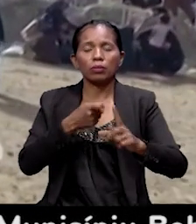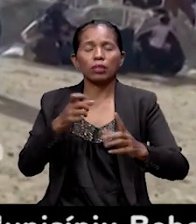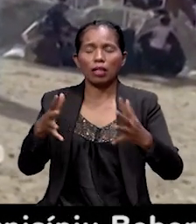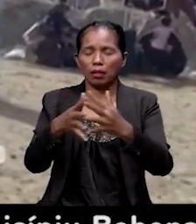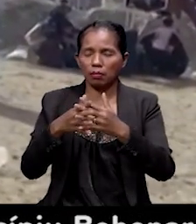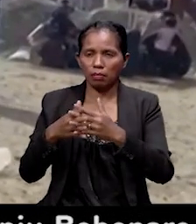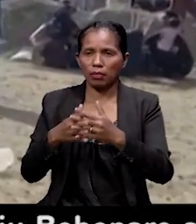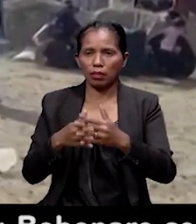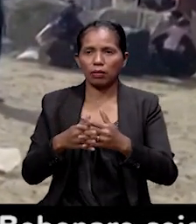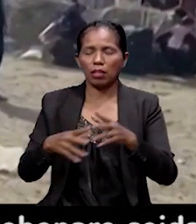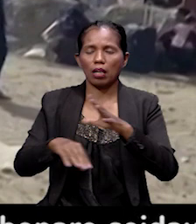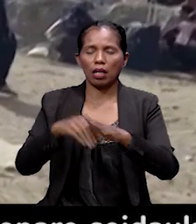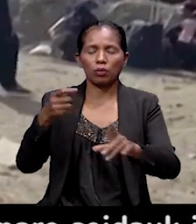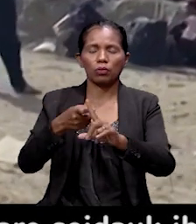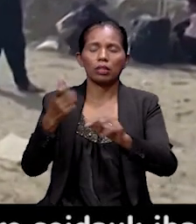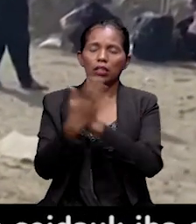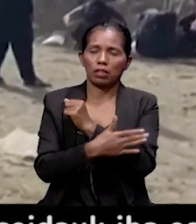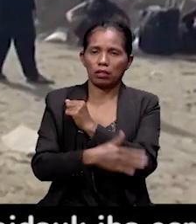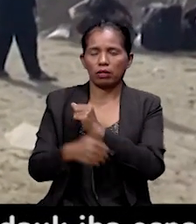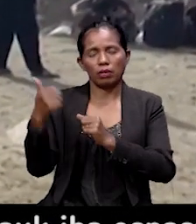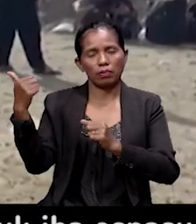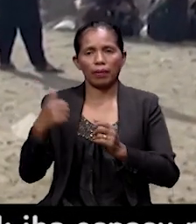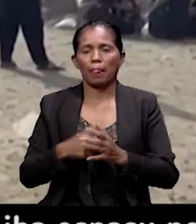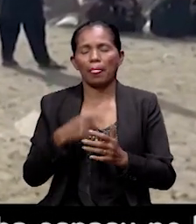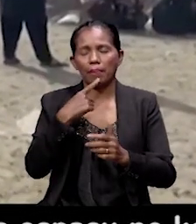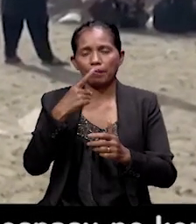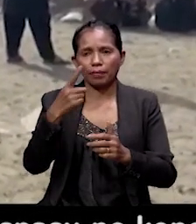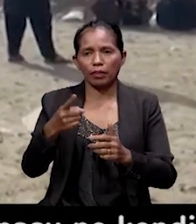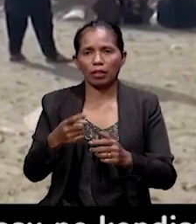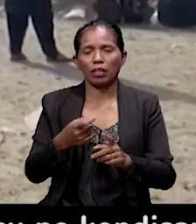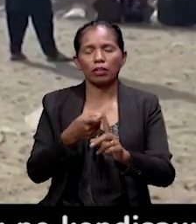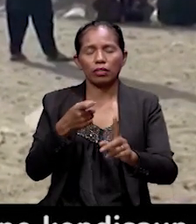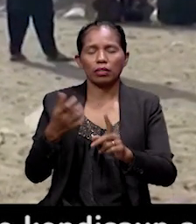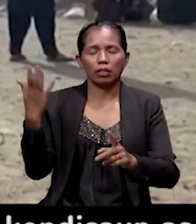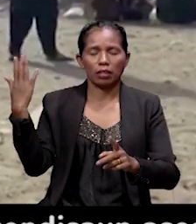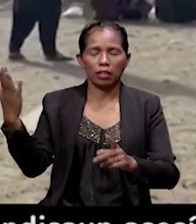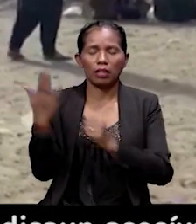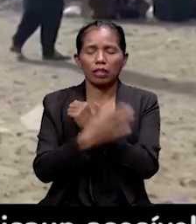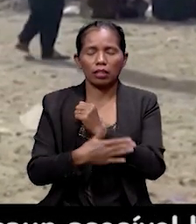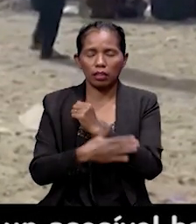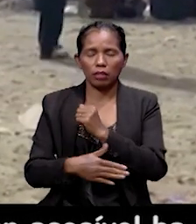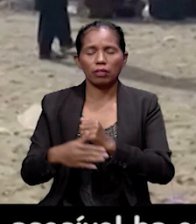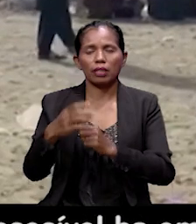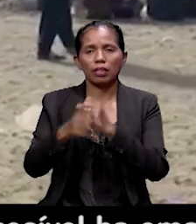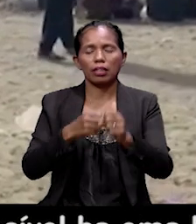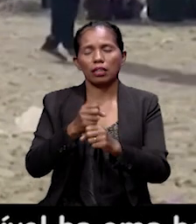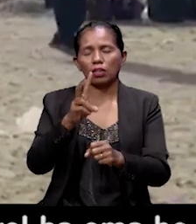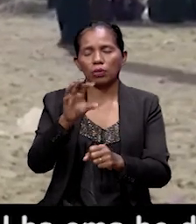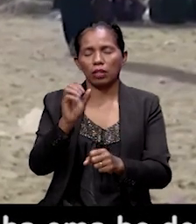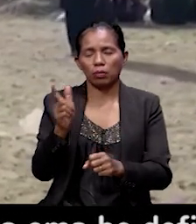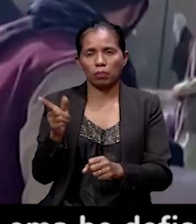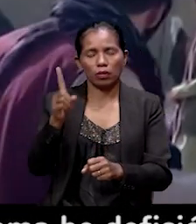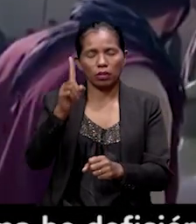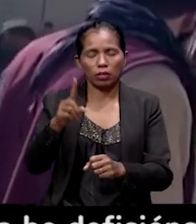NATO começa a retira rusinação. Força Internacional rela una inação desde Tina Rihurua Ida no âmbito agressão